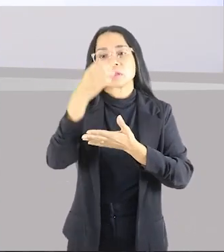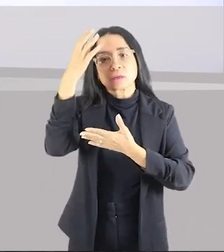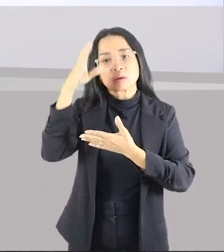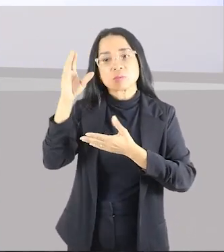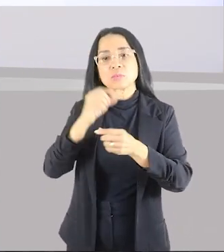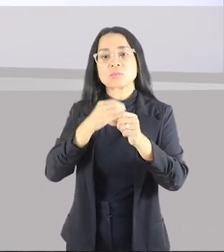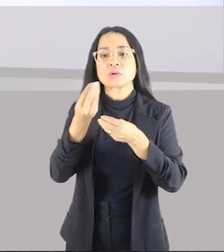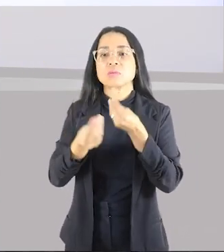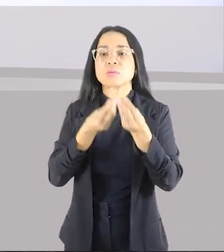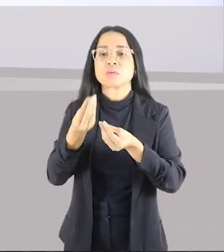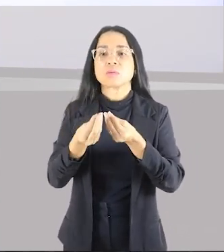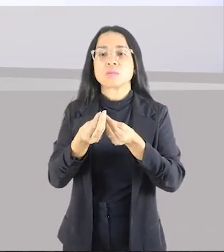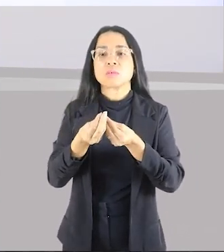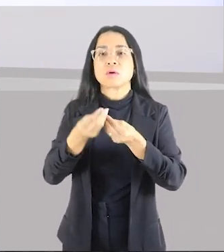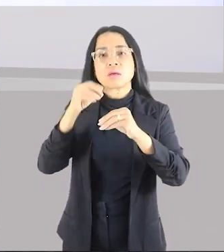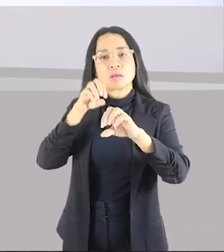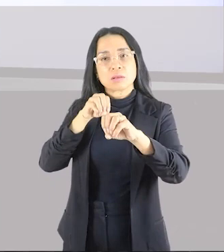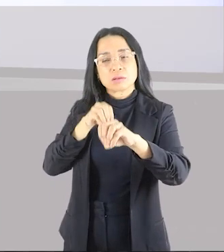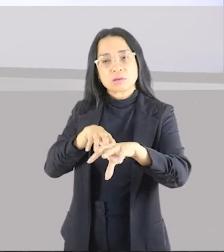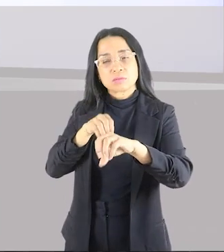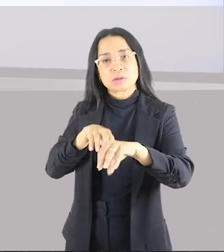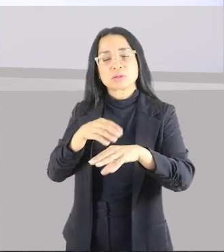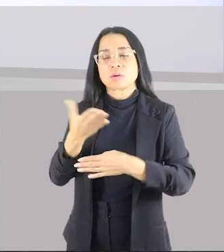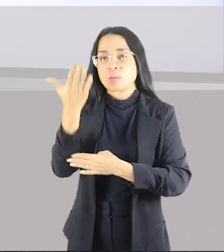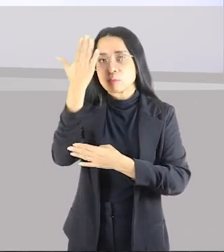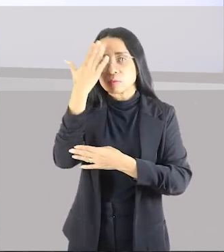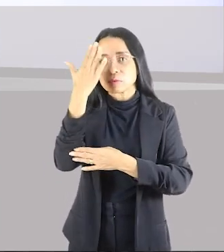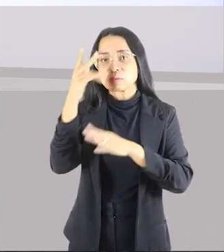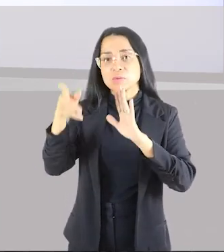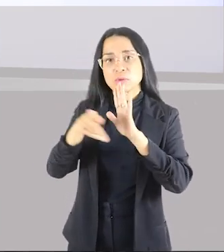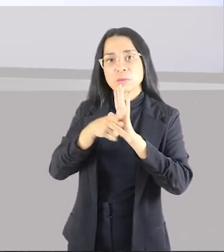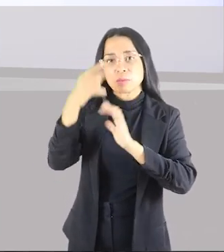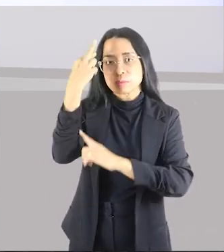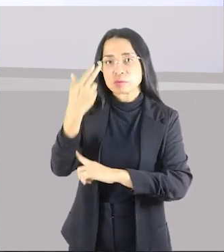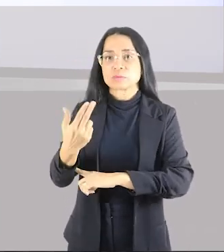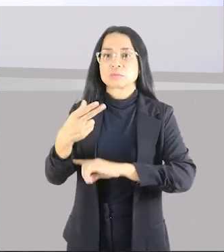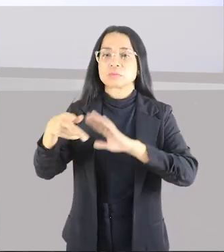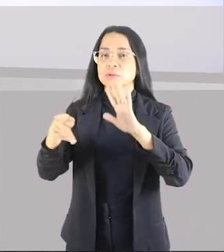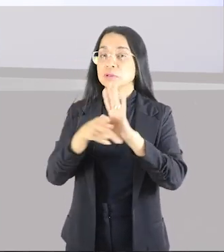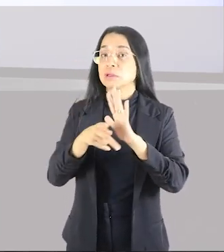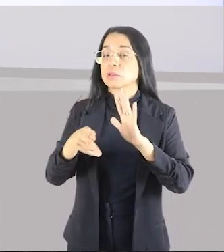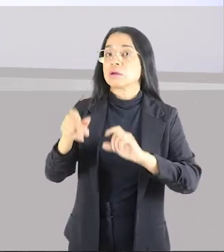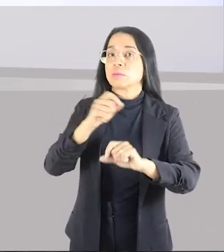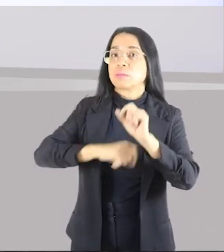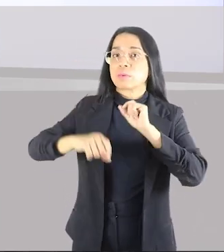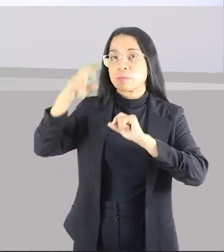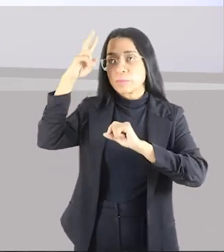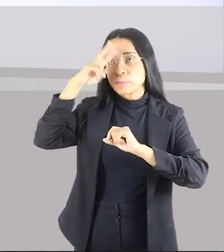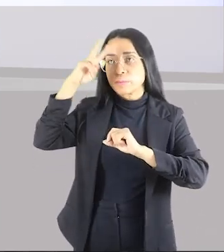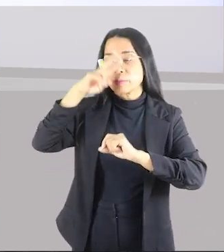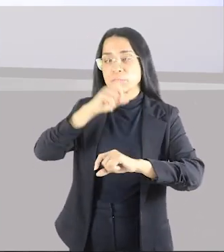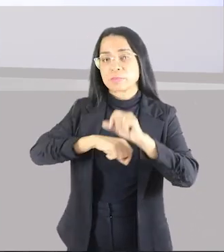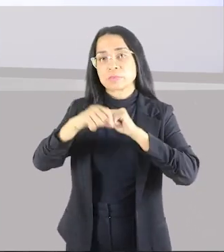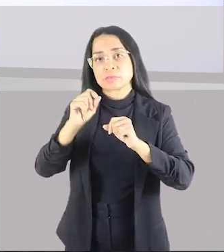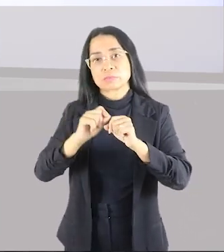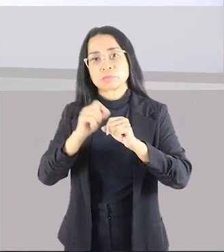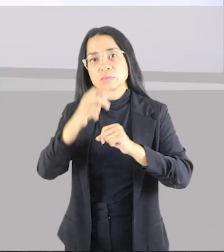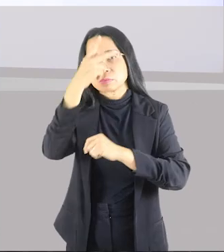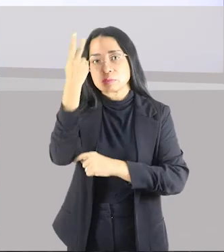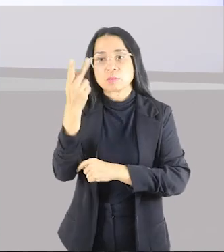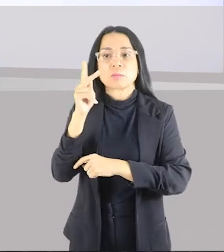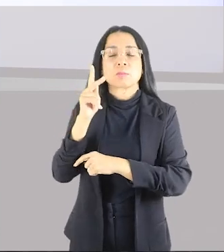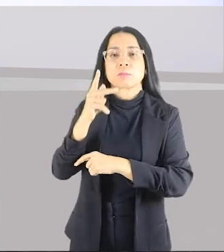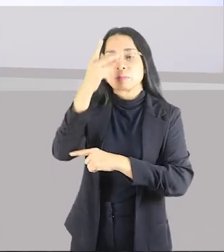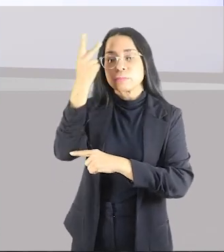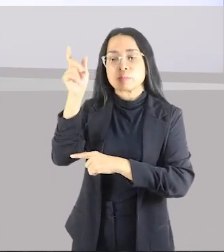da educação. O entendimento sobre a sua própria história e sobre a sua própria memória faz com que essa pessoa conserve